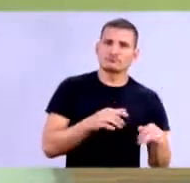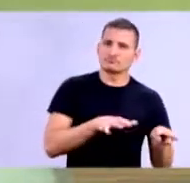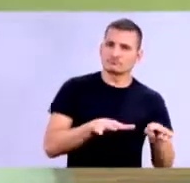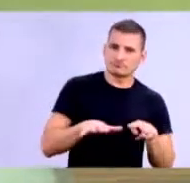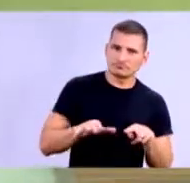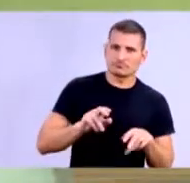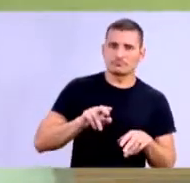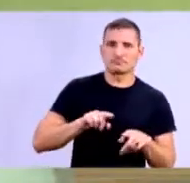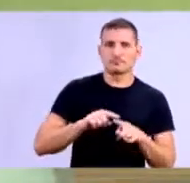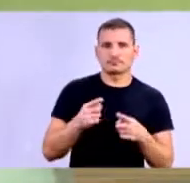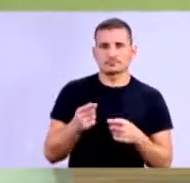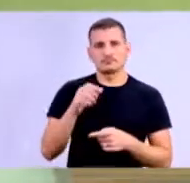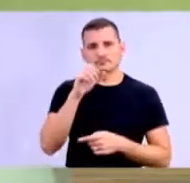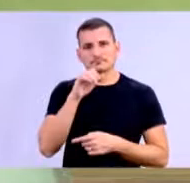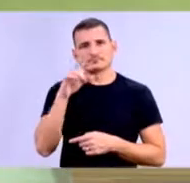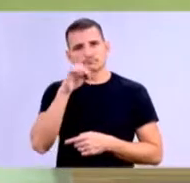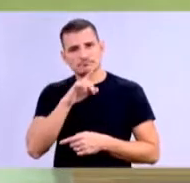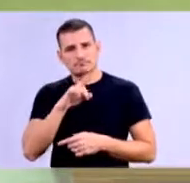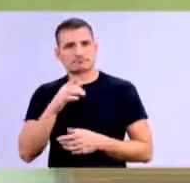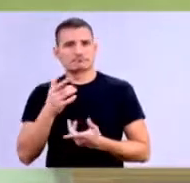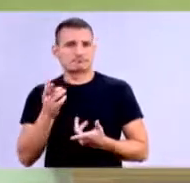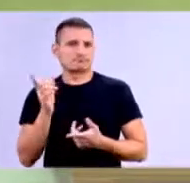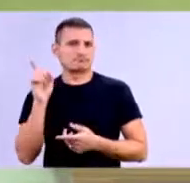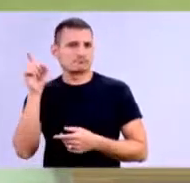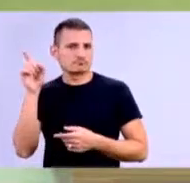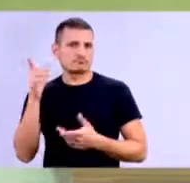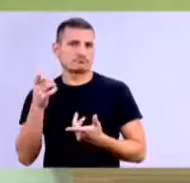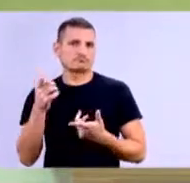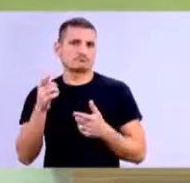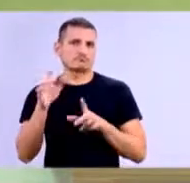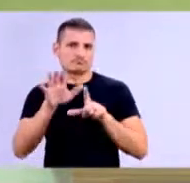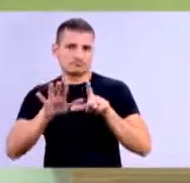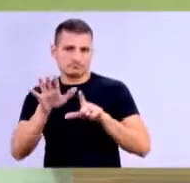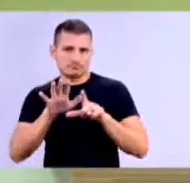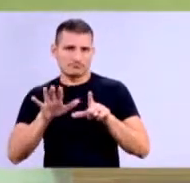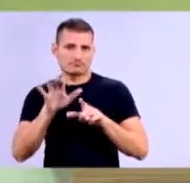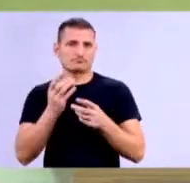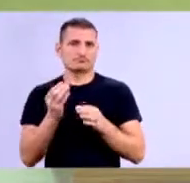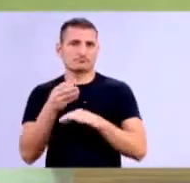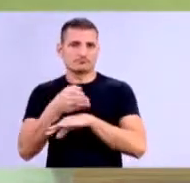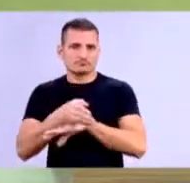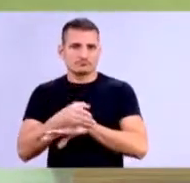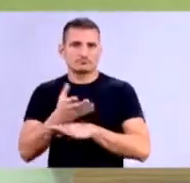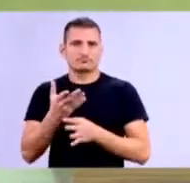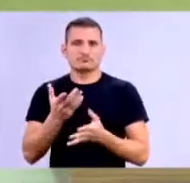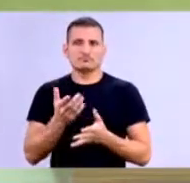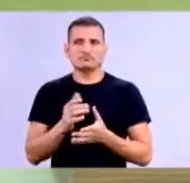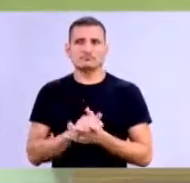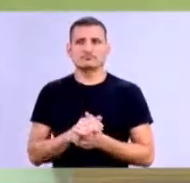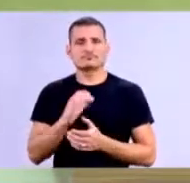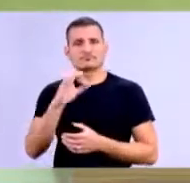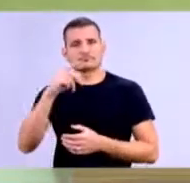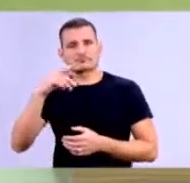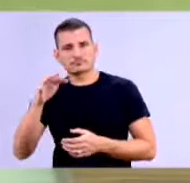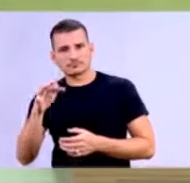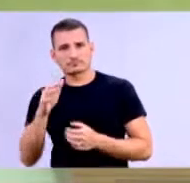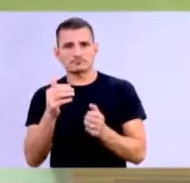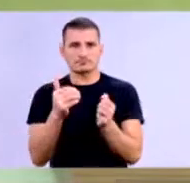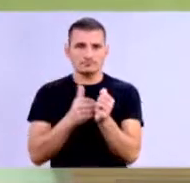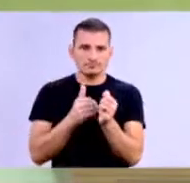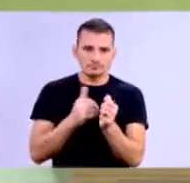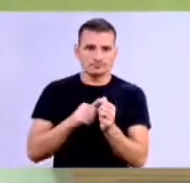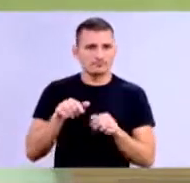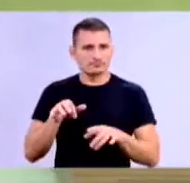mas no final de semana eu estou lá de plantão, lá na frente do AVA, né, acessando, vou lá, meu CPF, minha